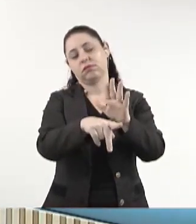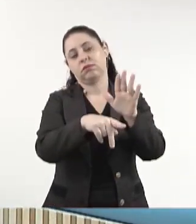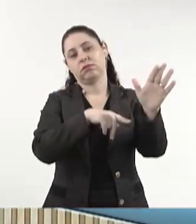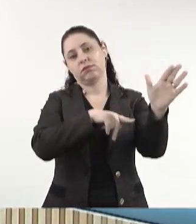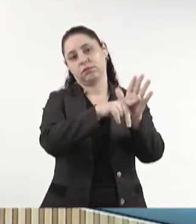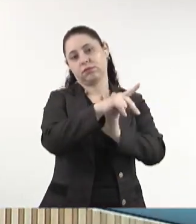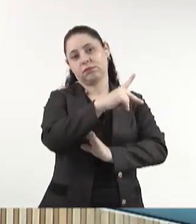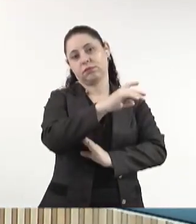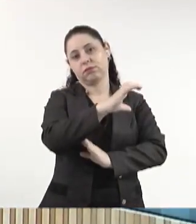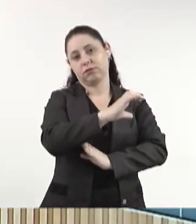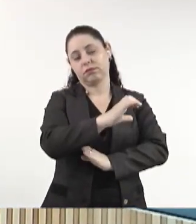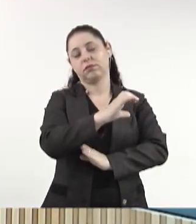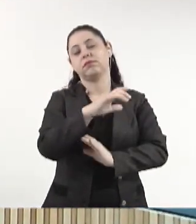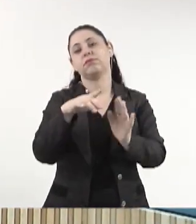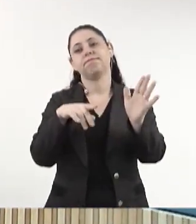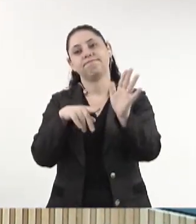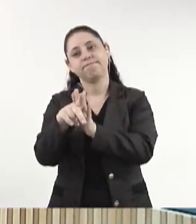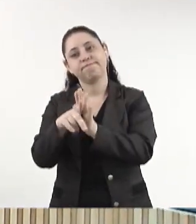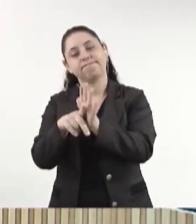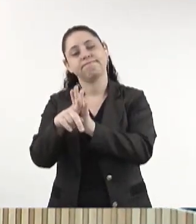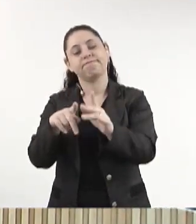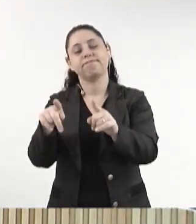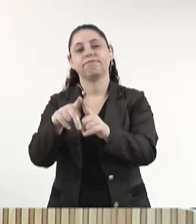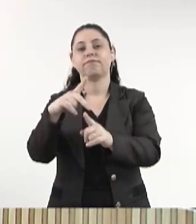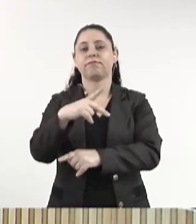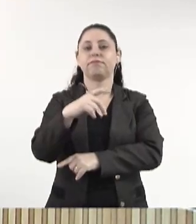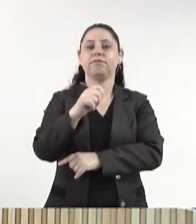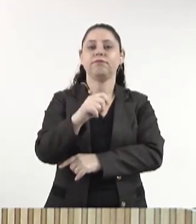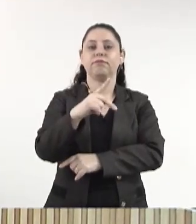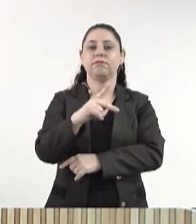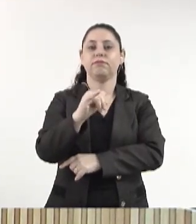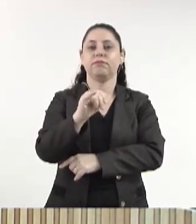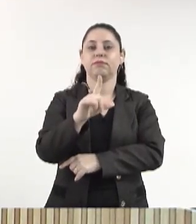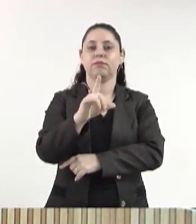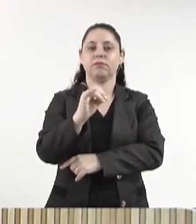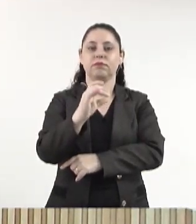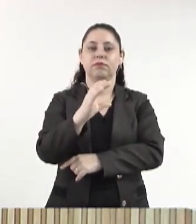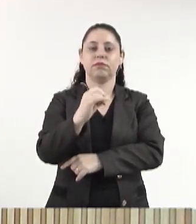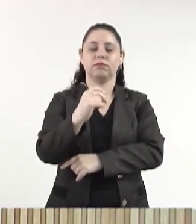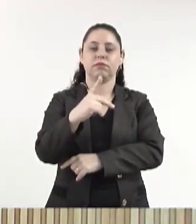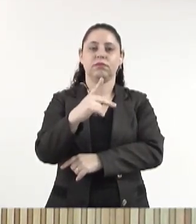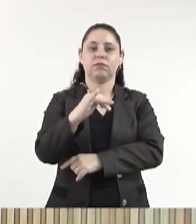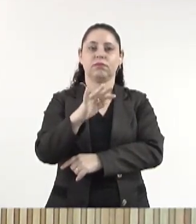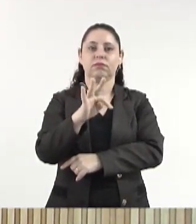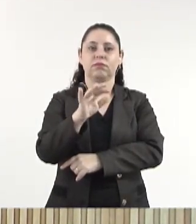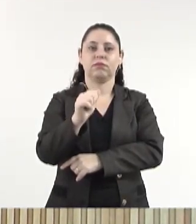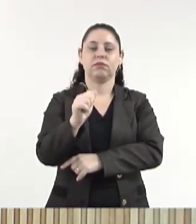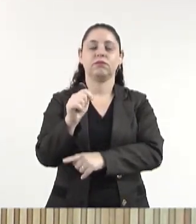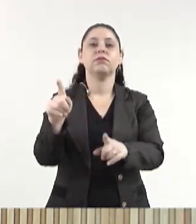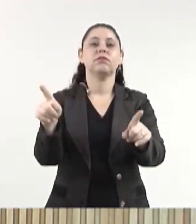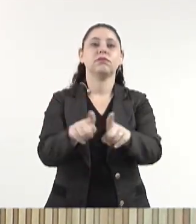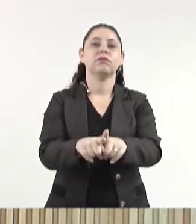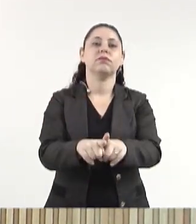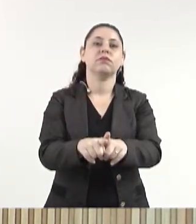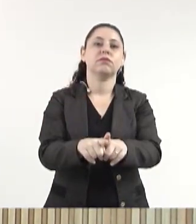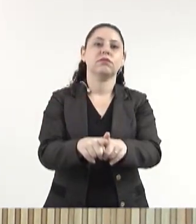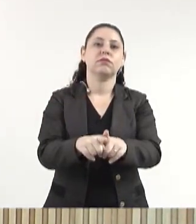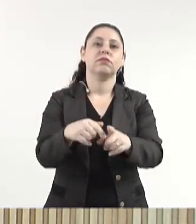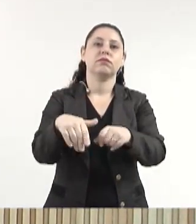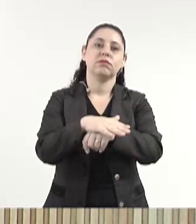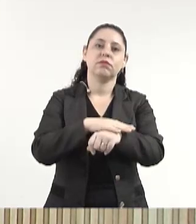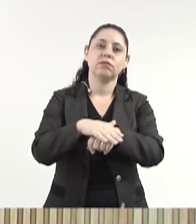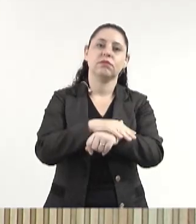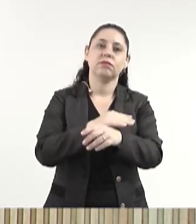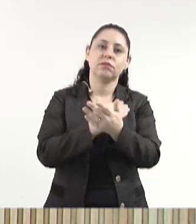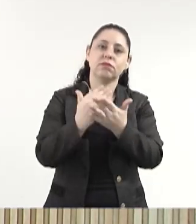forenses dos peritos papiloscopistas, aos peritos forenses também, que agora vou começar tudo